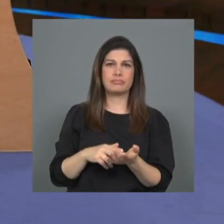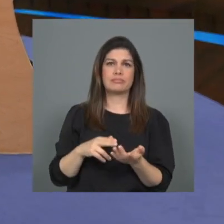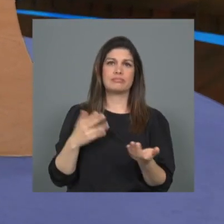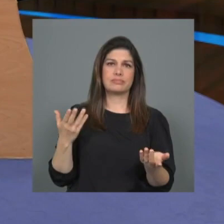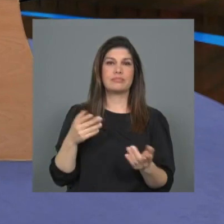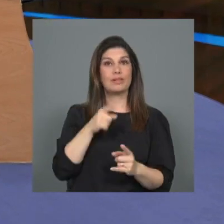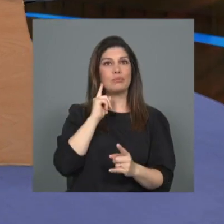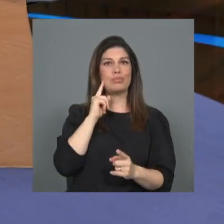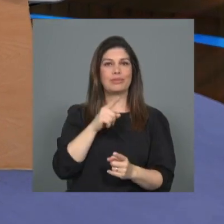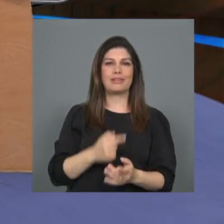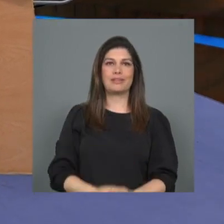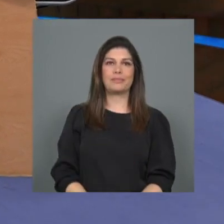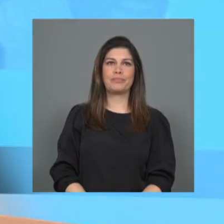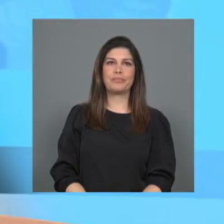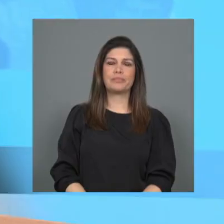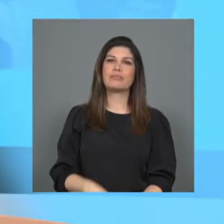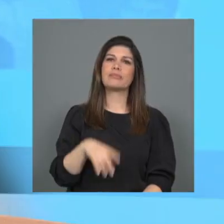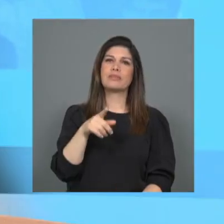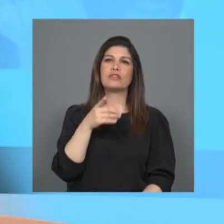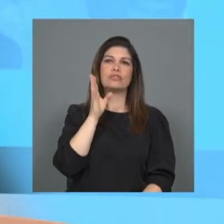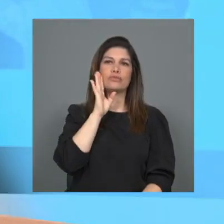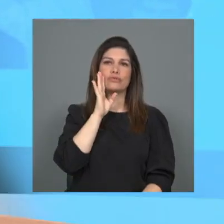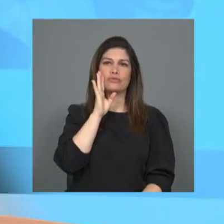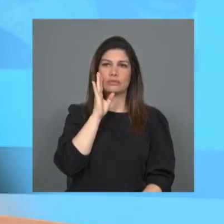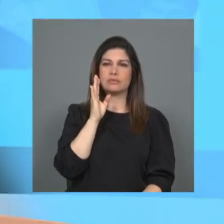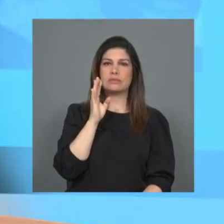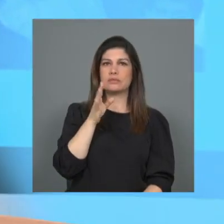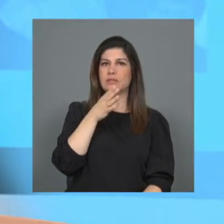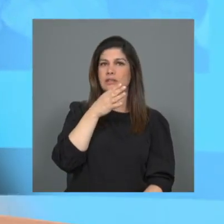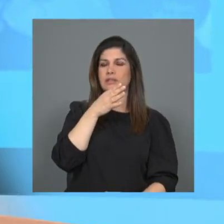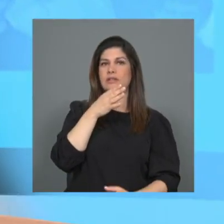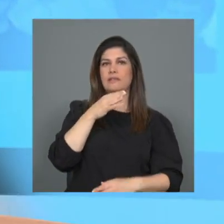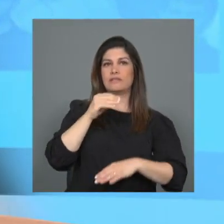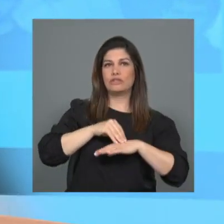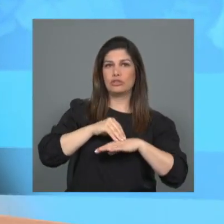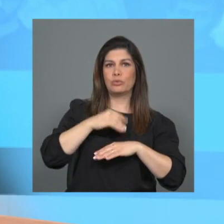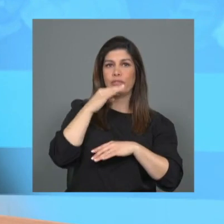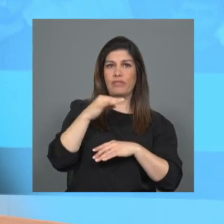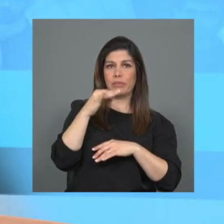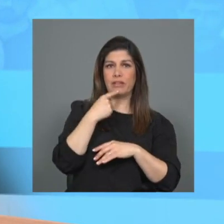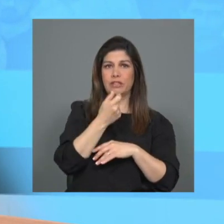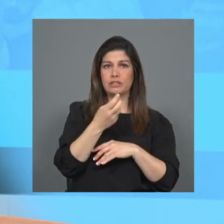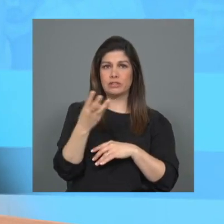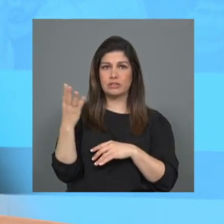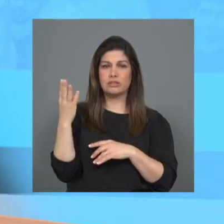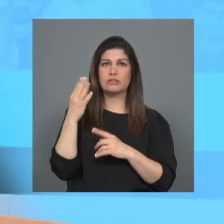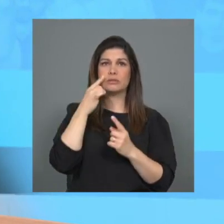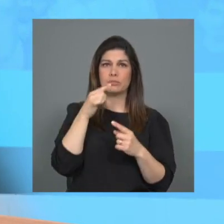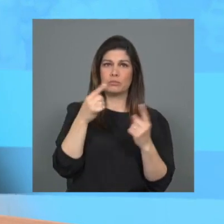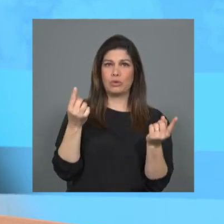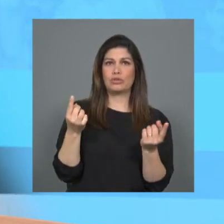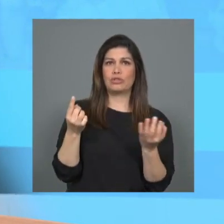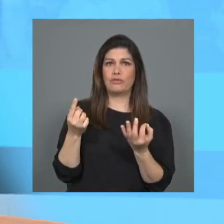foi muito importante. E como tivemos a oportunidade de ver, de facto, os testemunhos de muitas famílias mostraram, e creio que também era o Padre